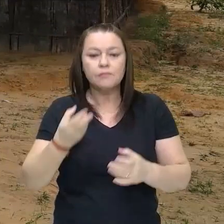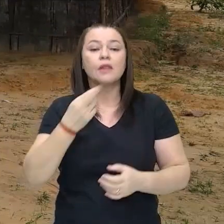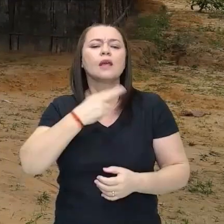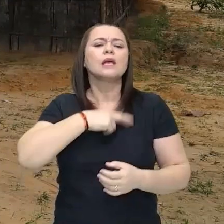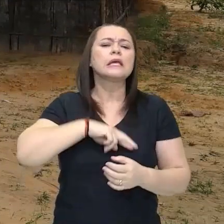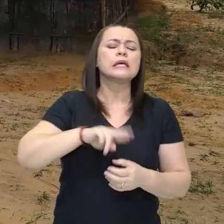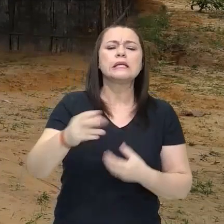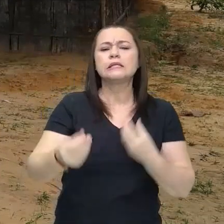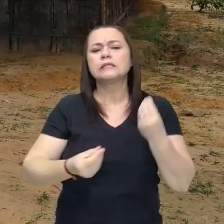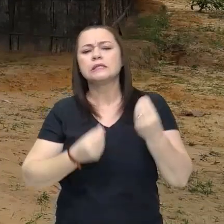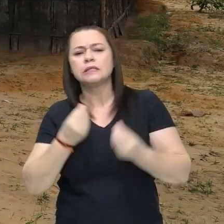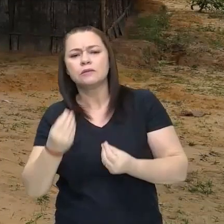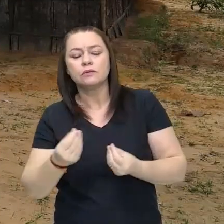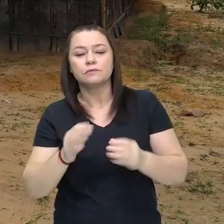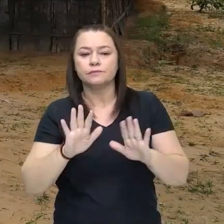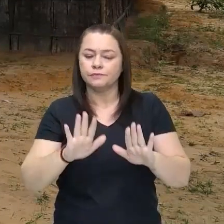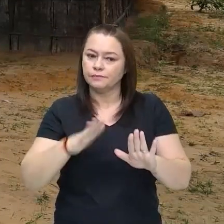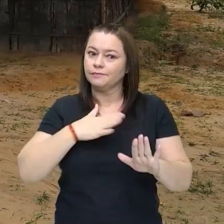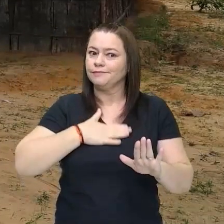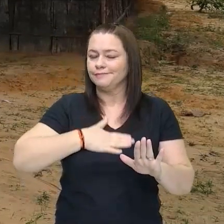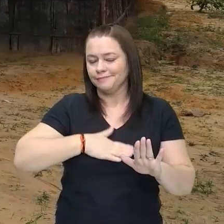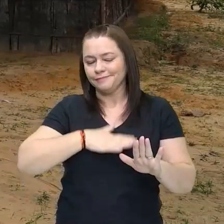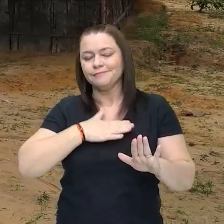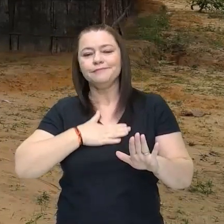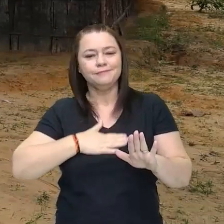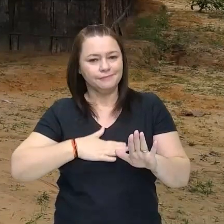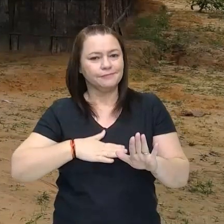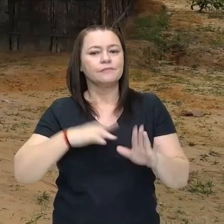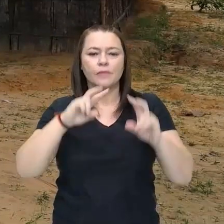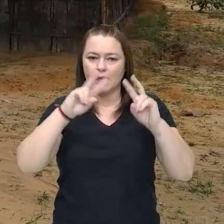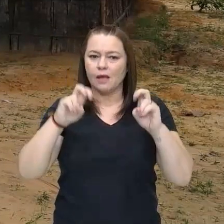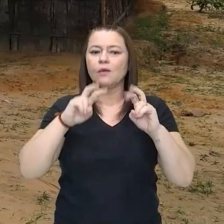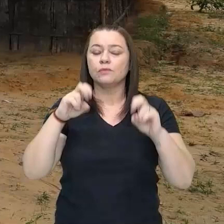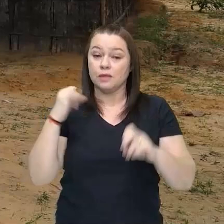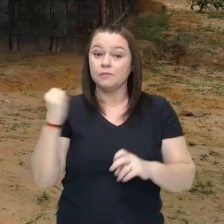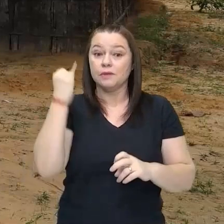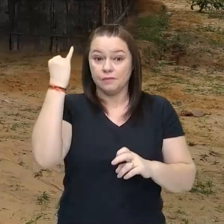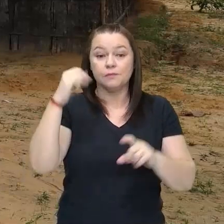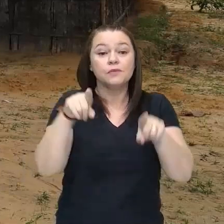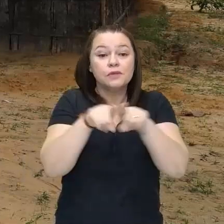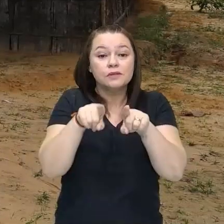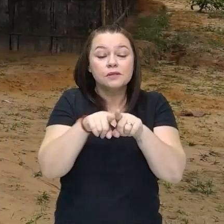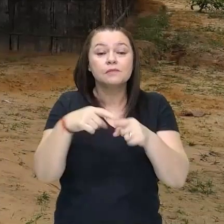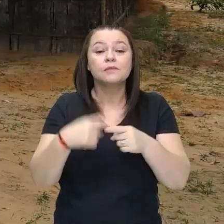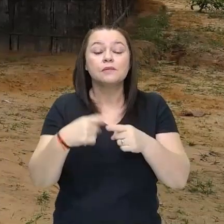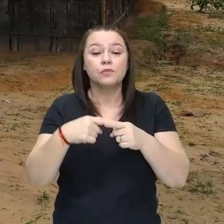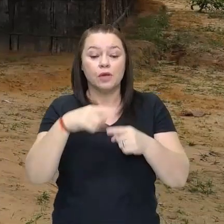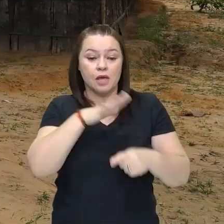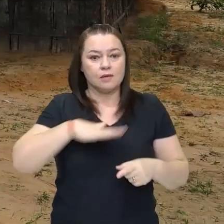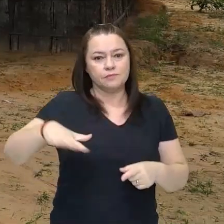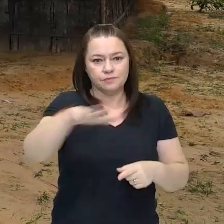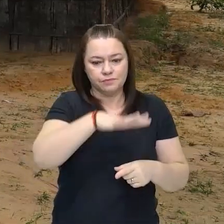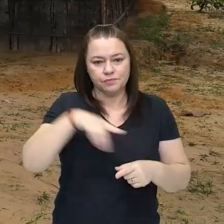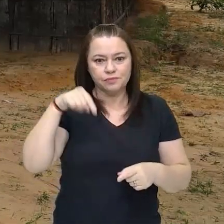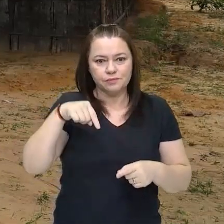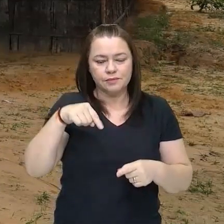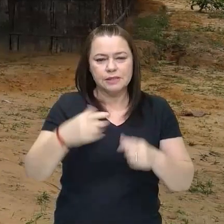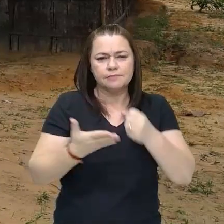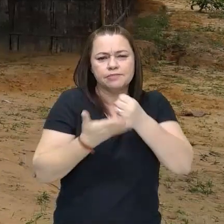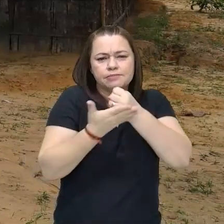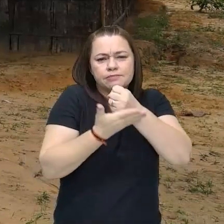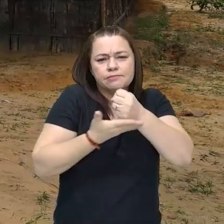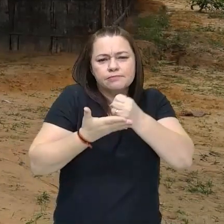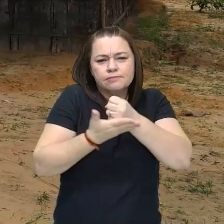religião? Agora, religião, aí é um outro assunto importante também. Porque na nossa região, a base